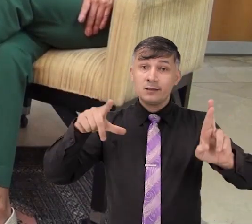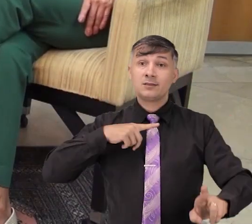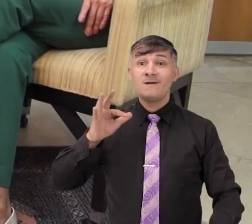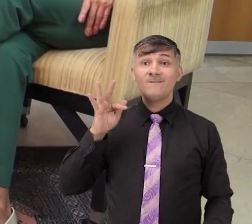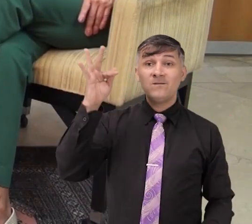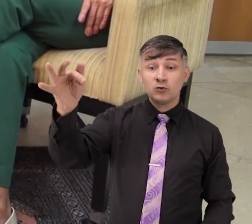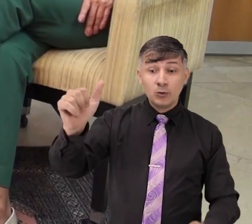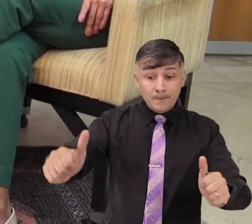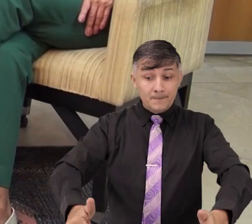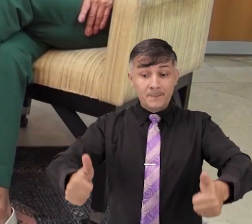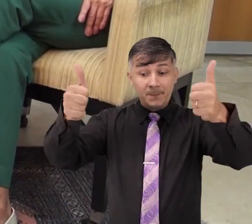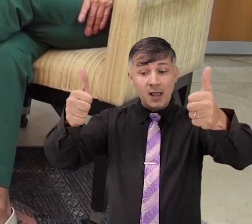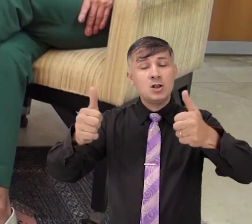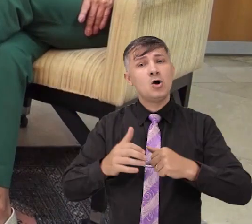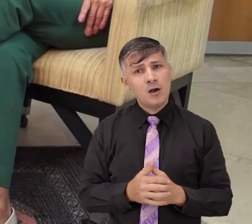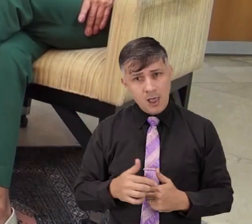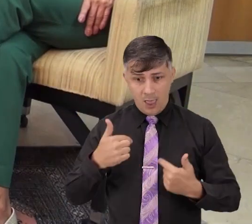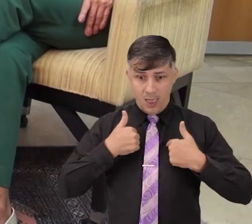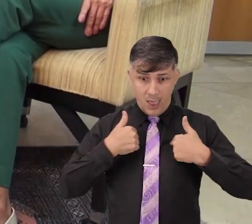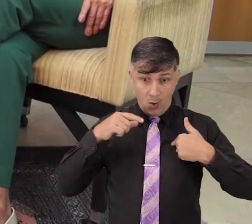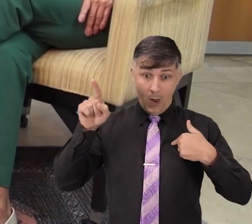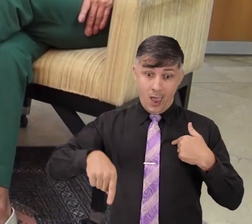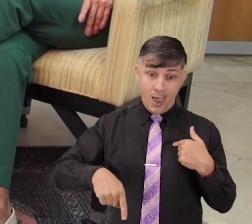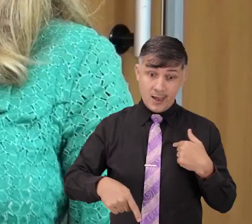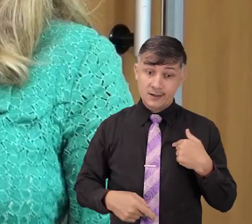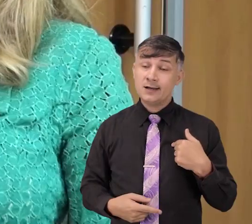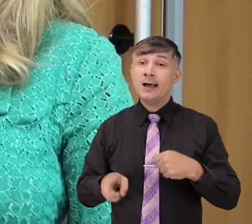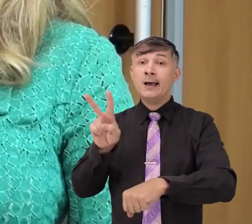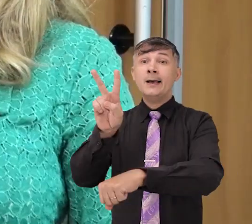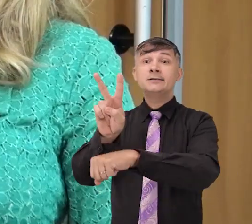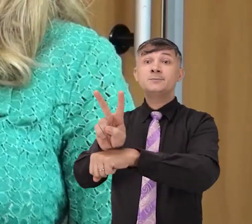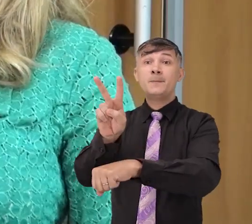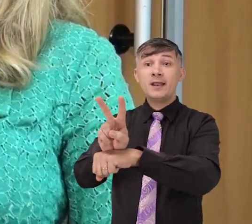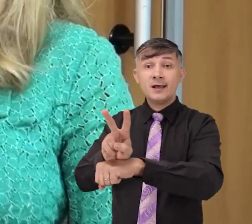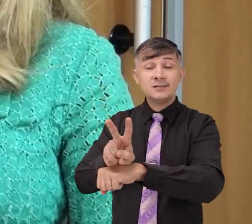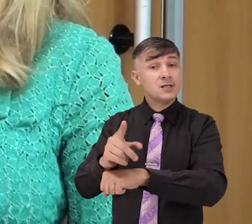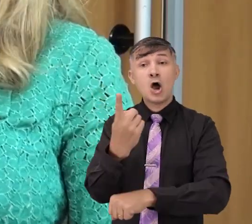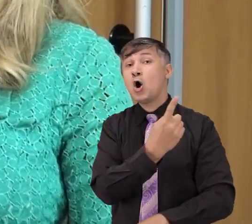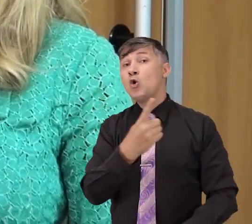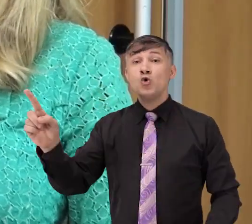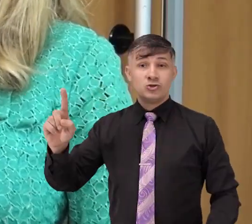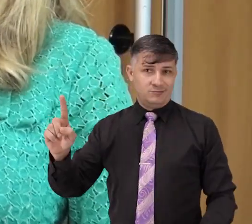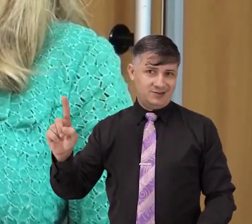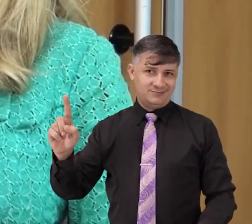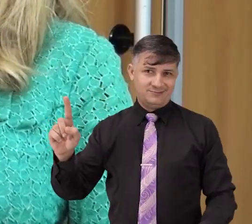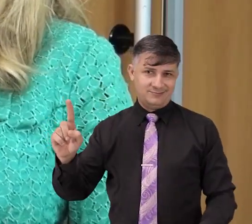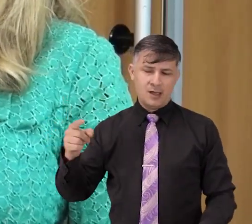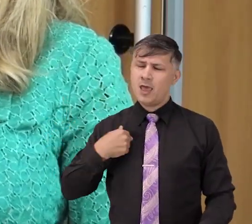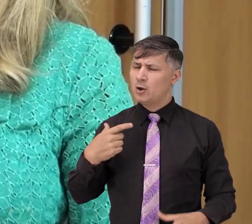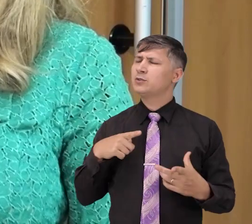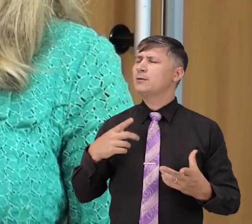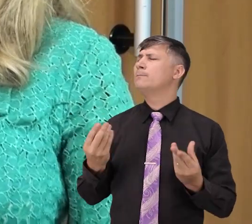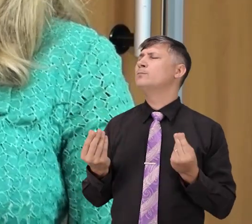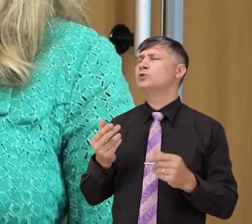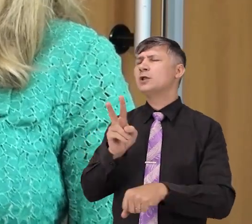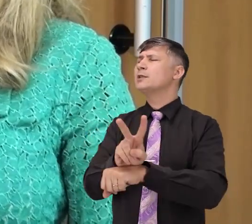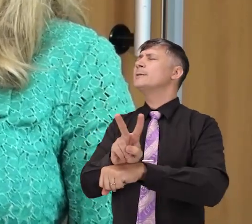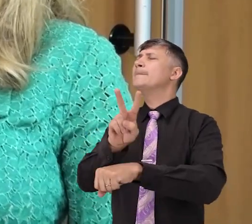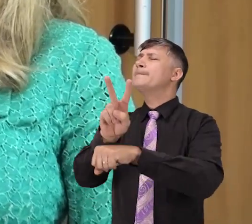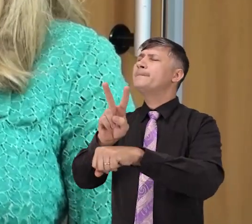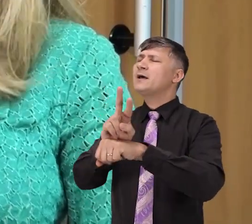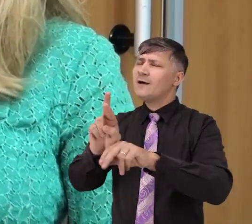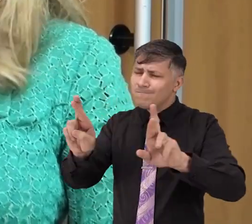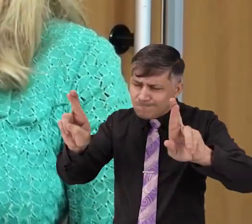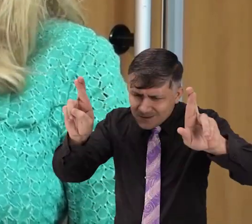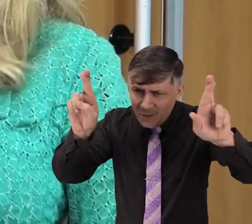dias melhores. Com eu certeza. Sou. A esperança é a última que morre. Eu sou sempre uma pessoa com muita esperança de que a